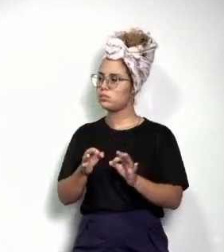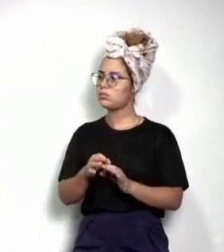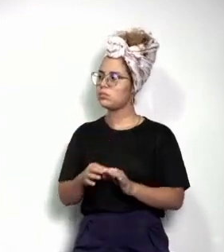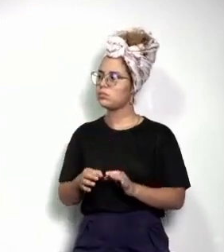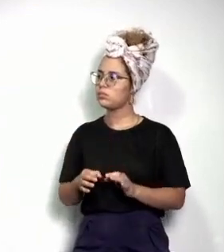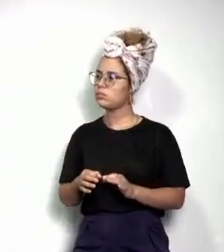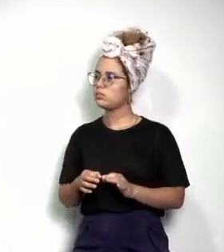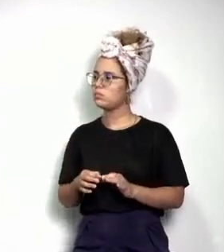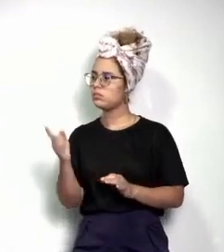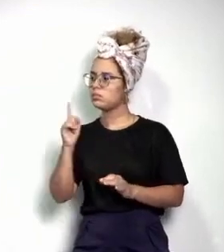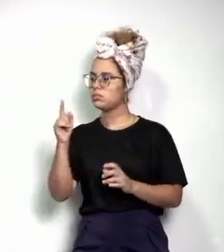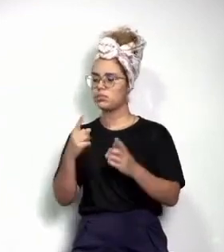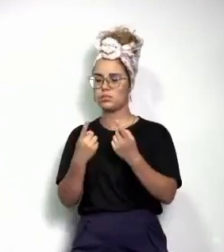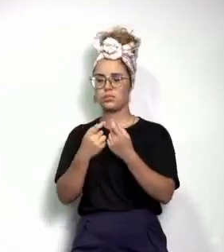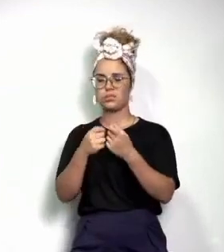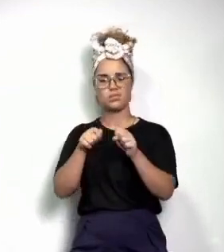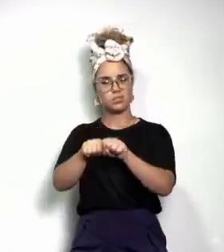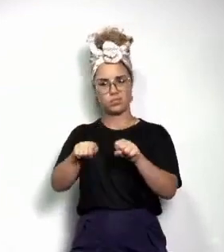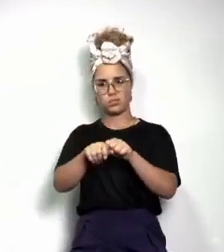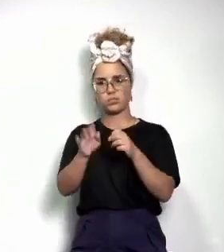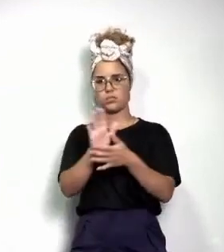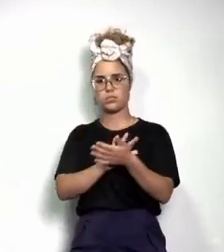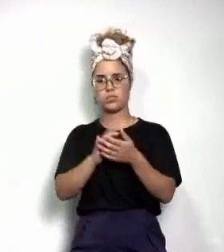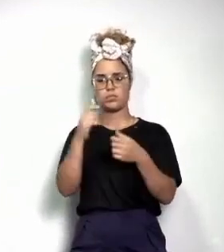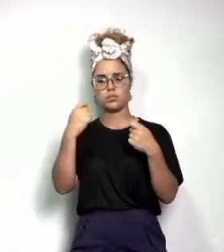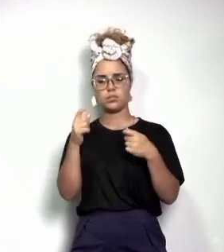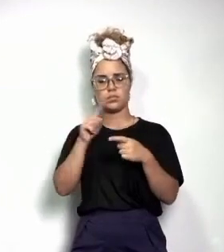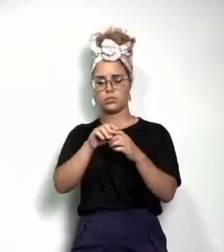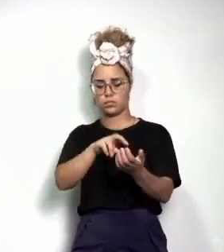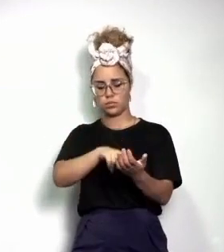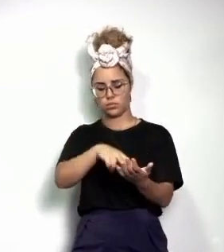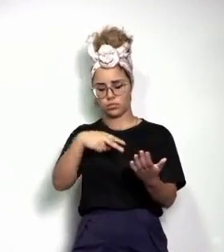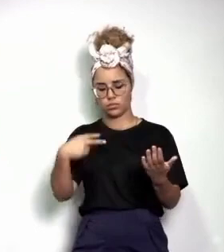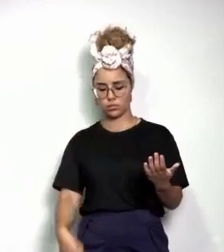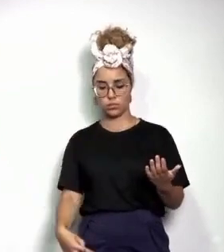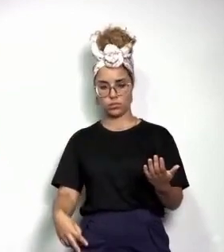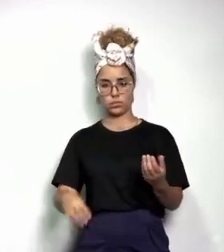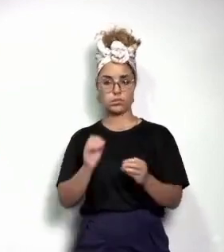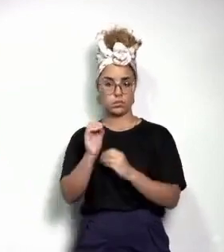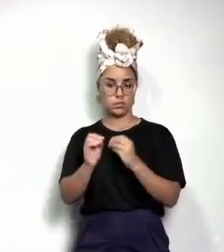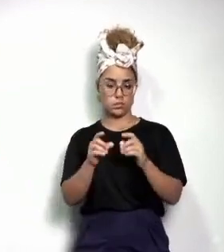até porque aqui não estragaria nada. A gente só precisa garantir que isso não vai cair no chão na hora que a gente tirar.